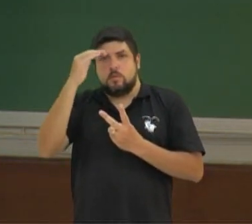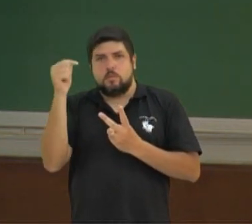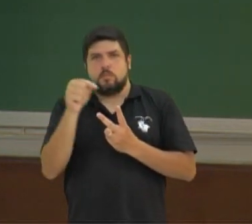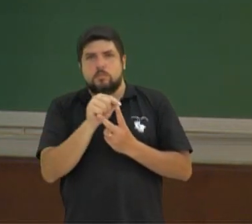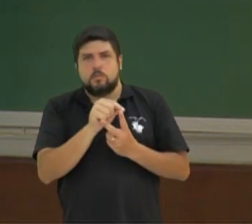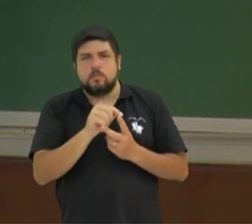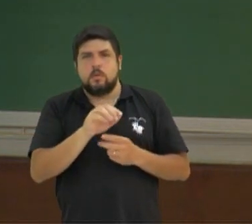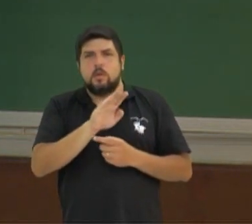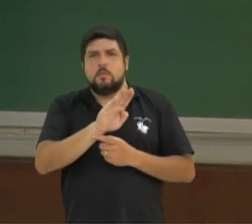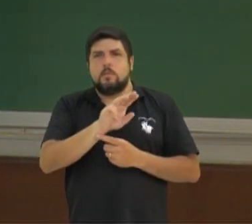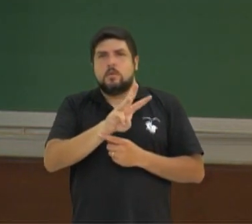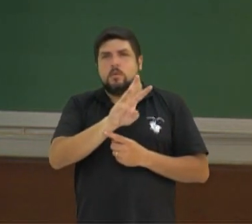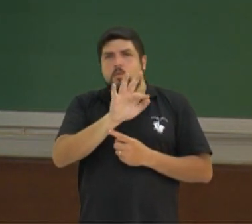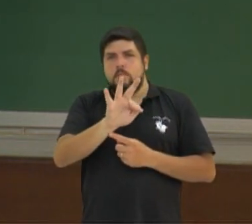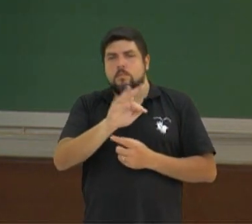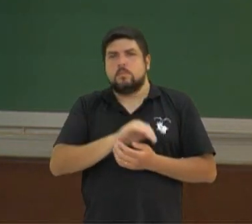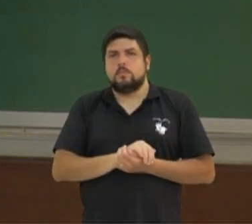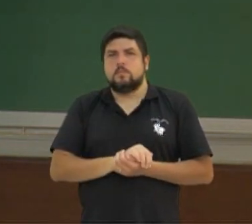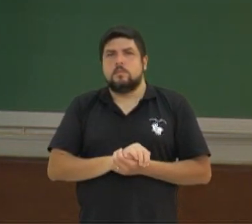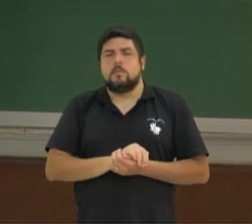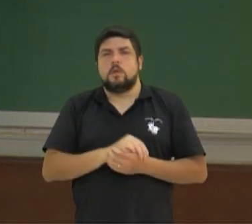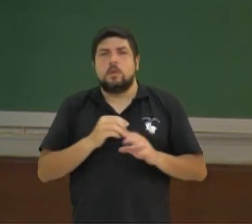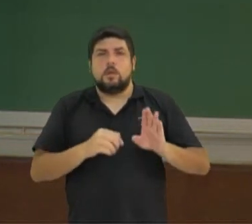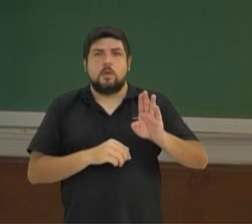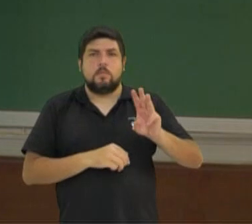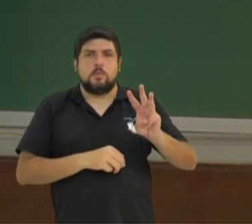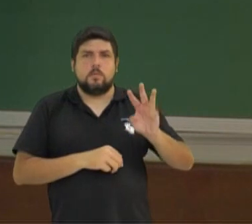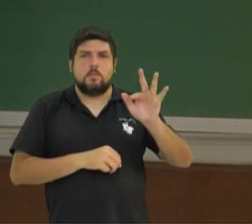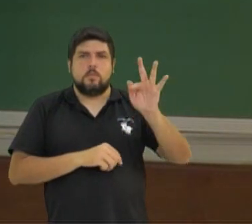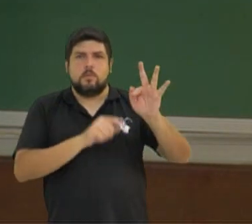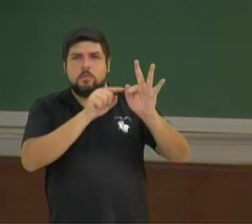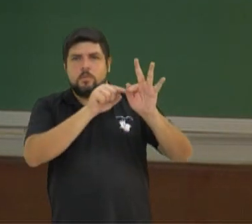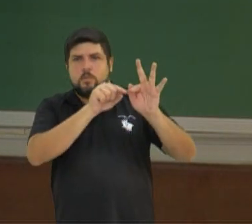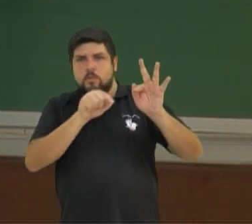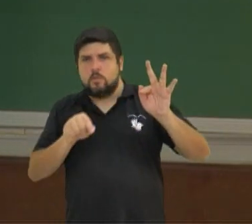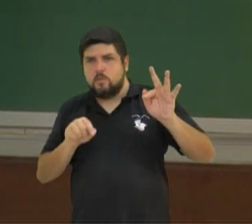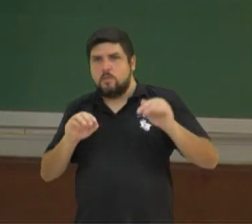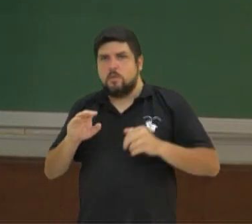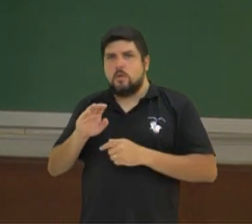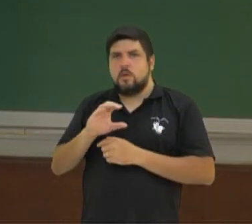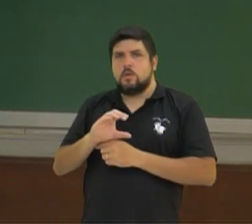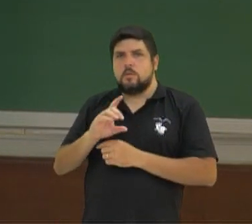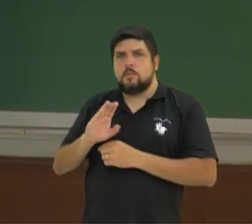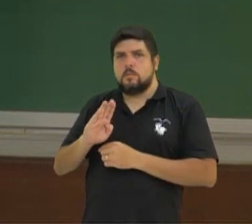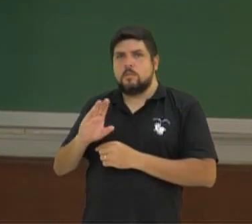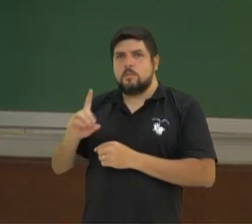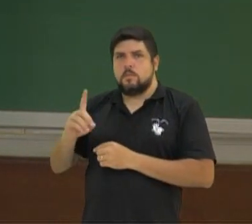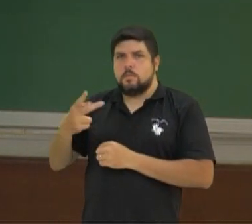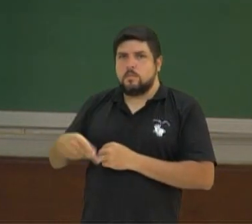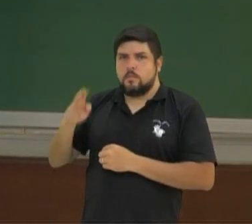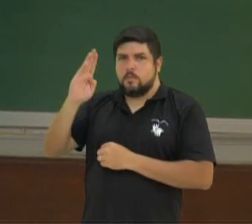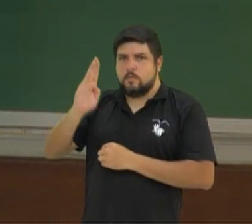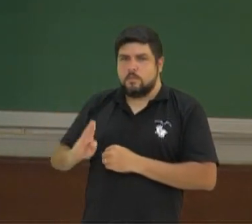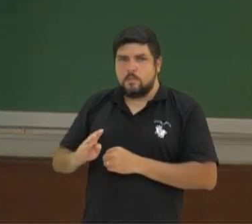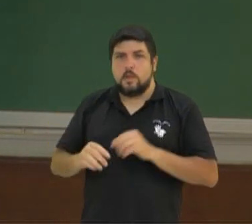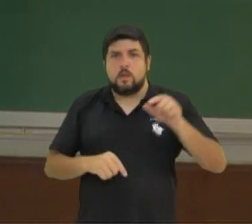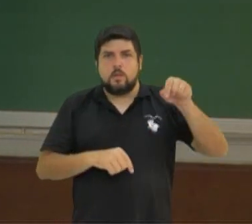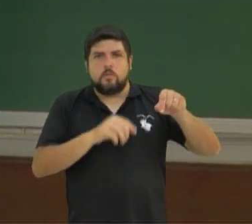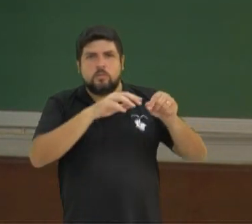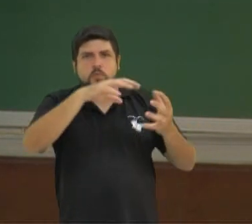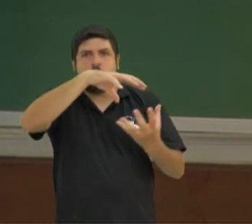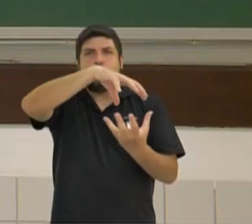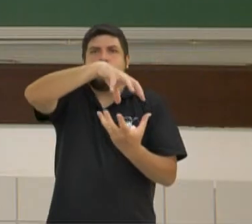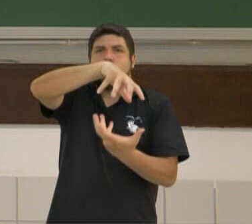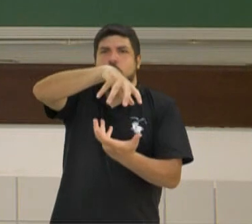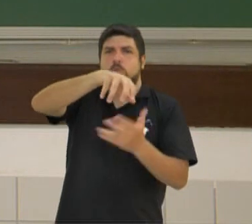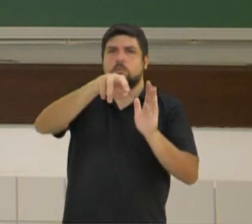as homologações, né, as criações vêm de cima para baixo, né? A BWF e depois a CBBD. Assim como toda e qualquer modalidade